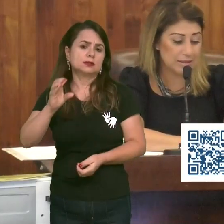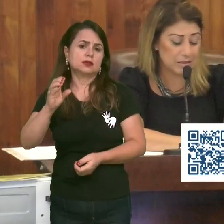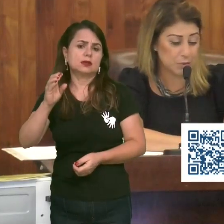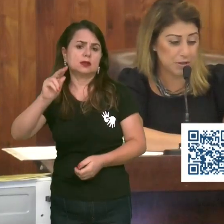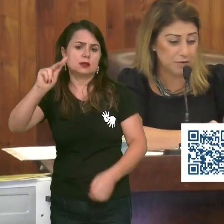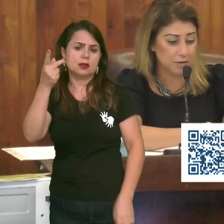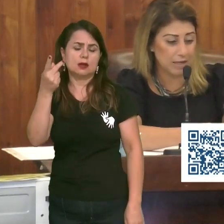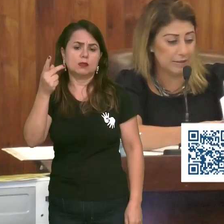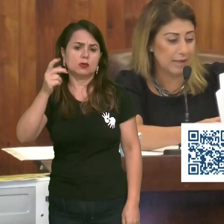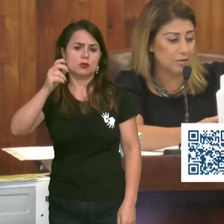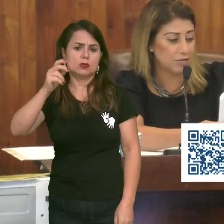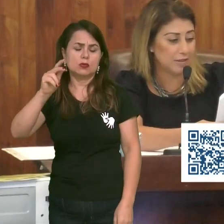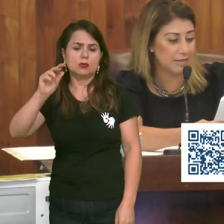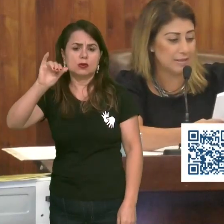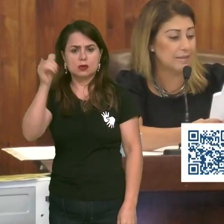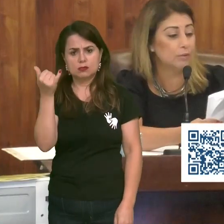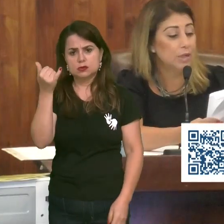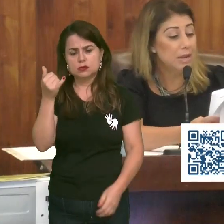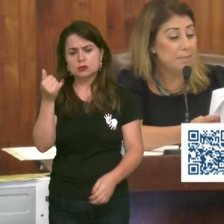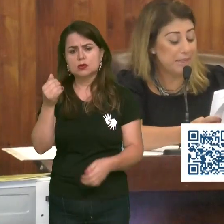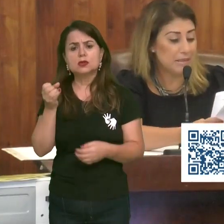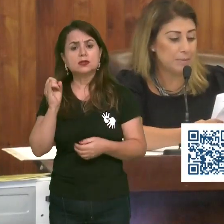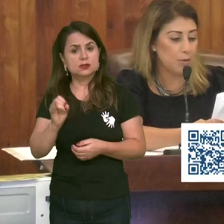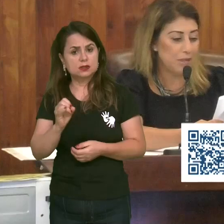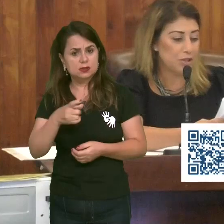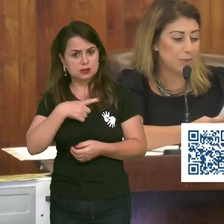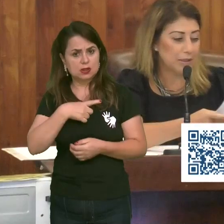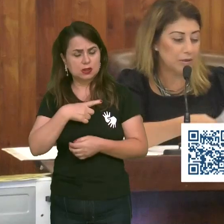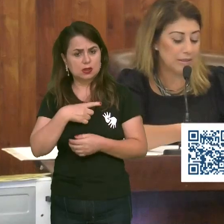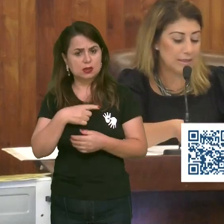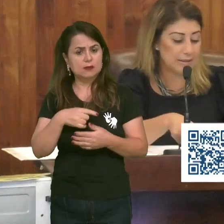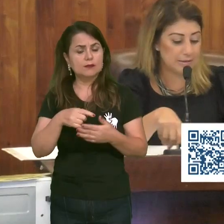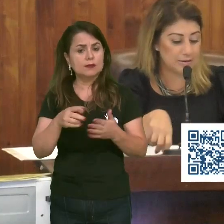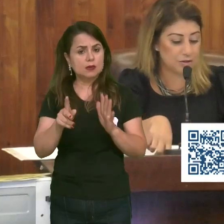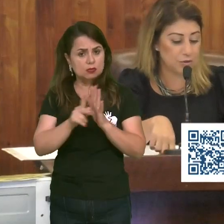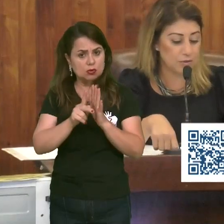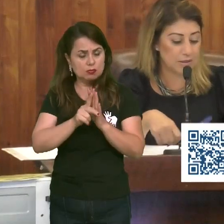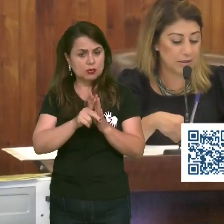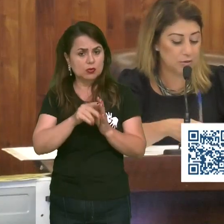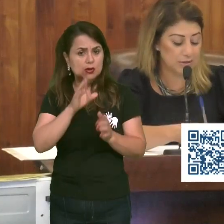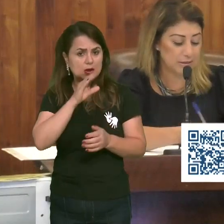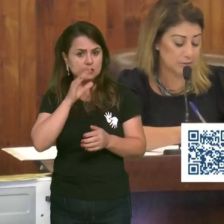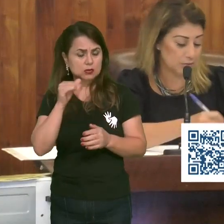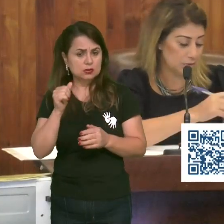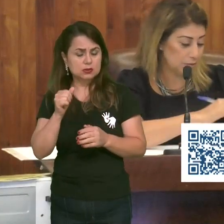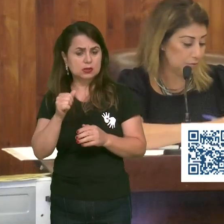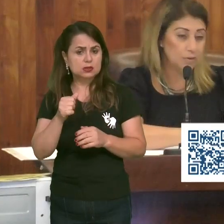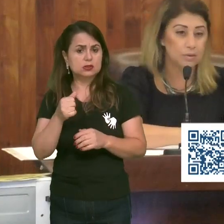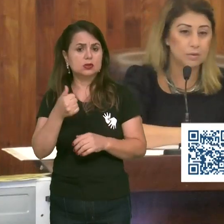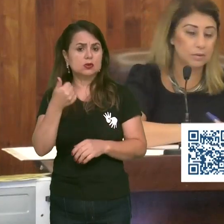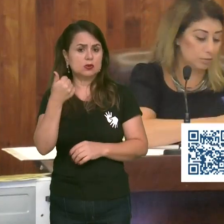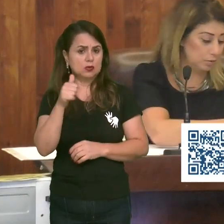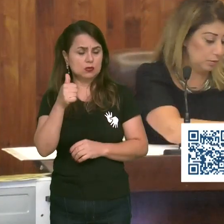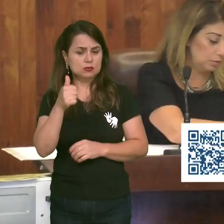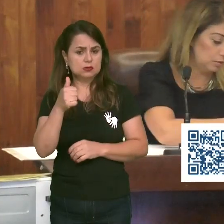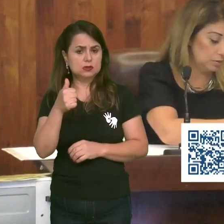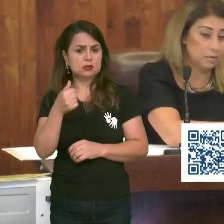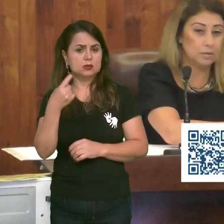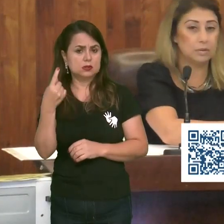se esta encontra-se disponível no calendário de vacinação principalmente para adolescentes de 11 e 12 anos